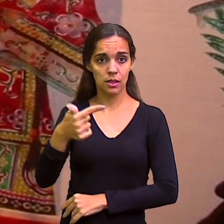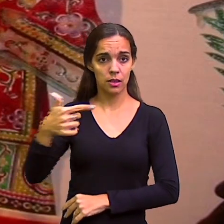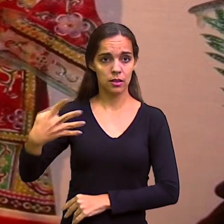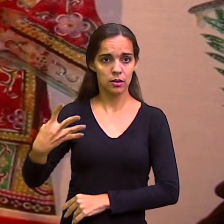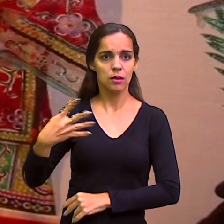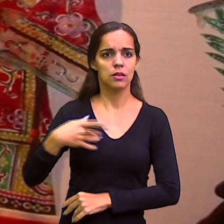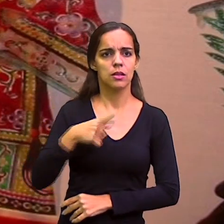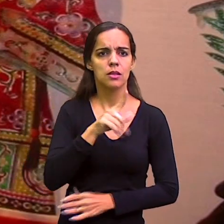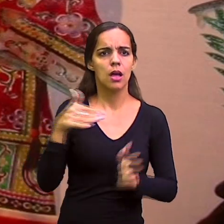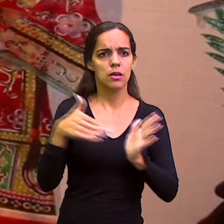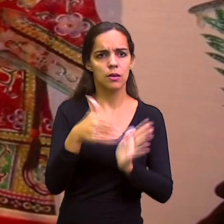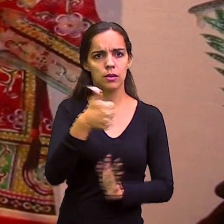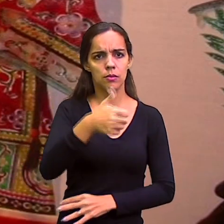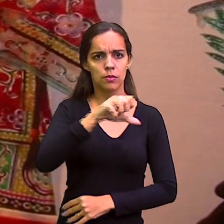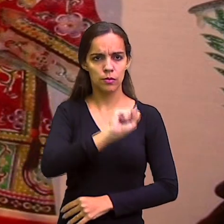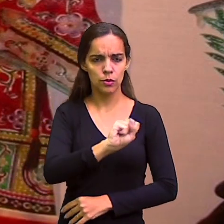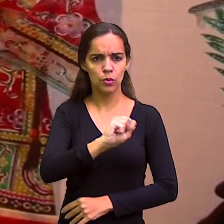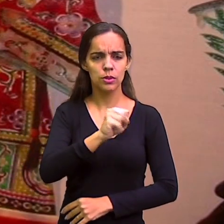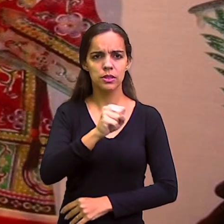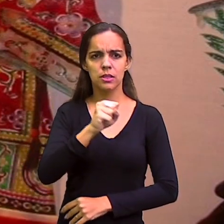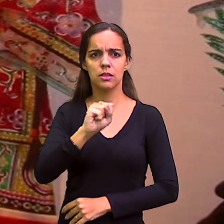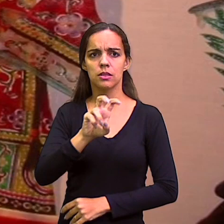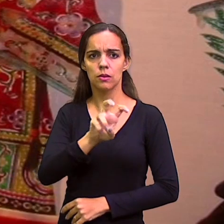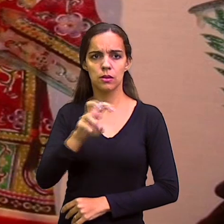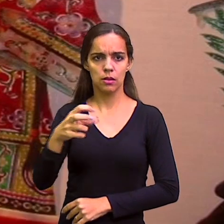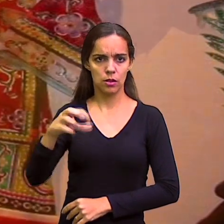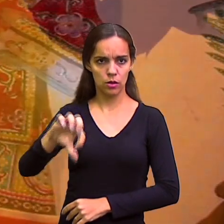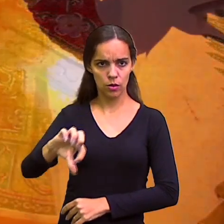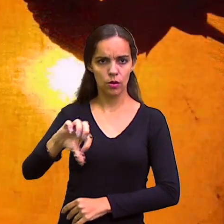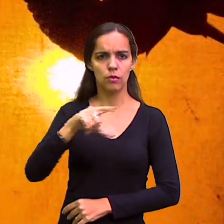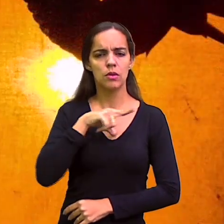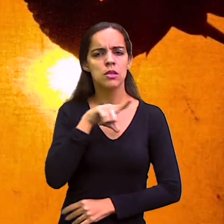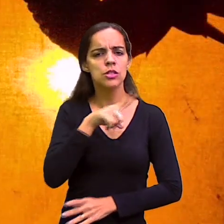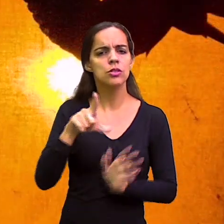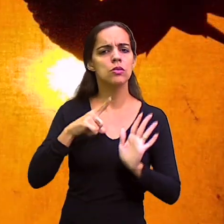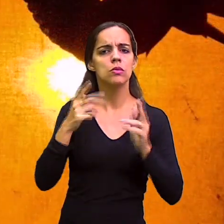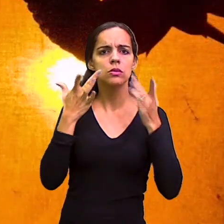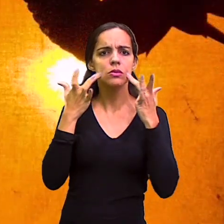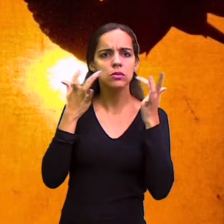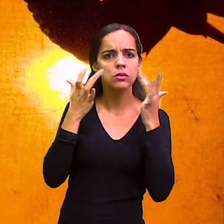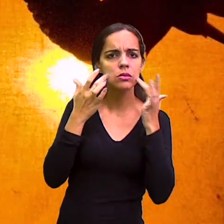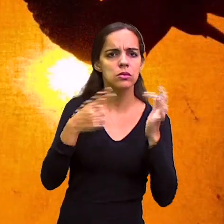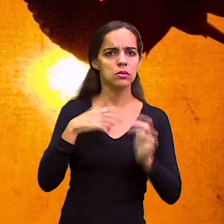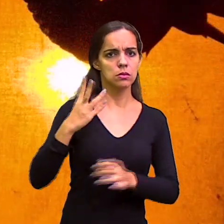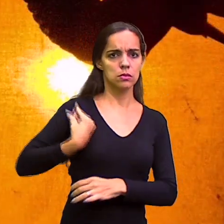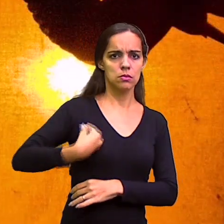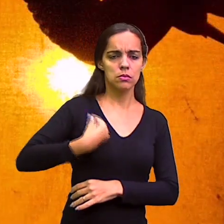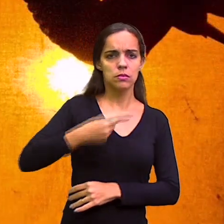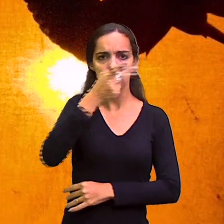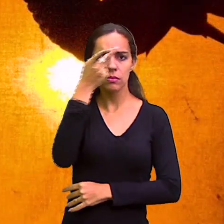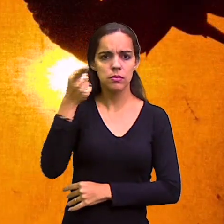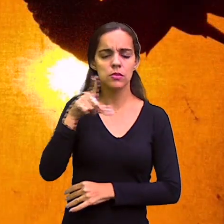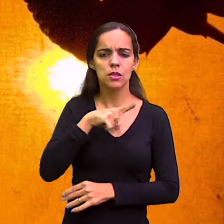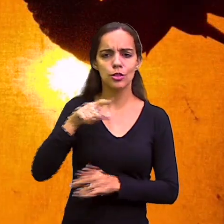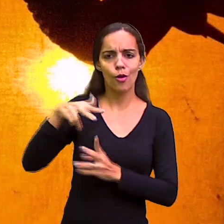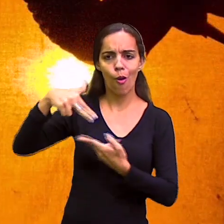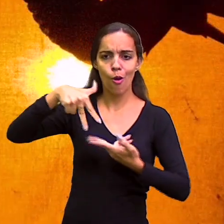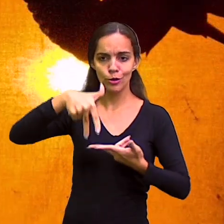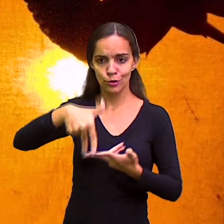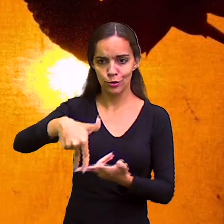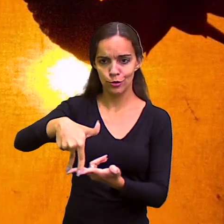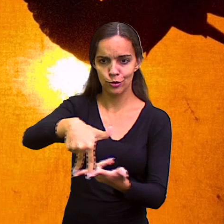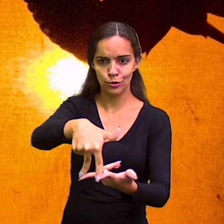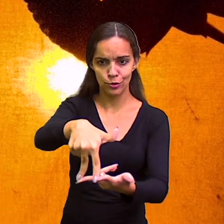1774 e 1859, havia um teatro especializado em teatro de sombras,